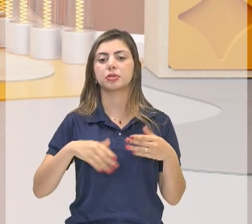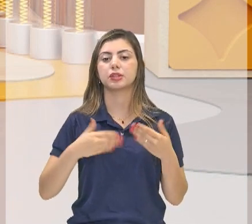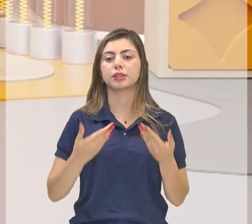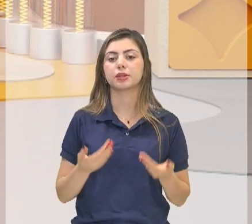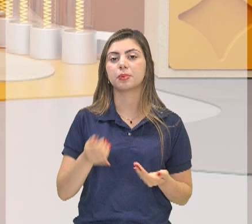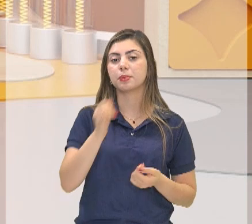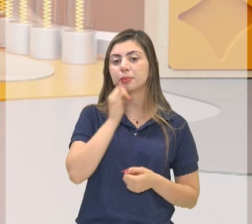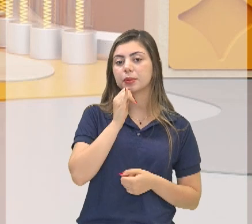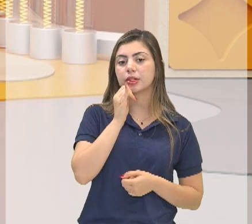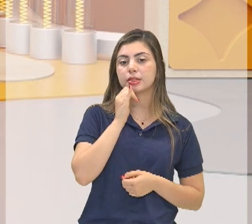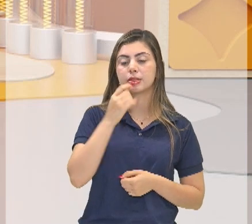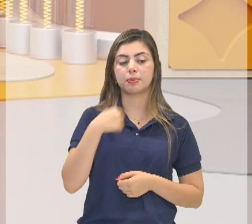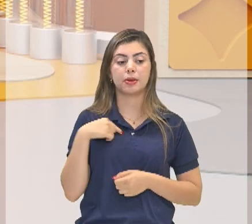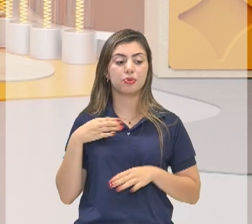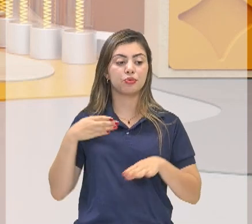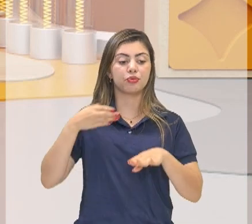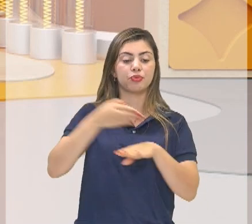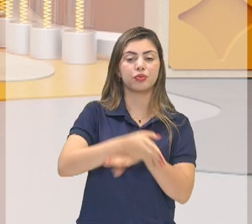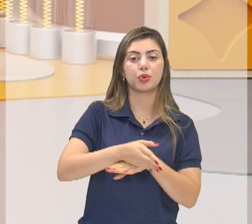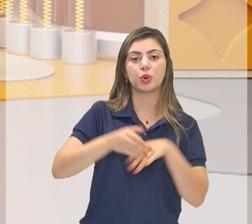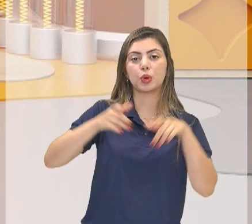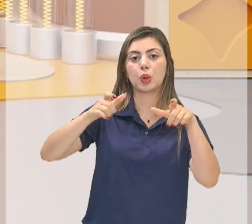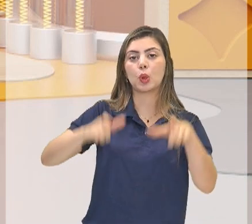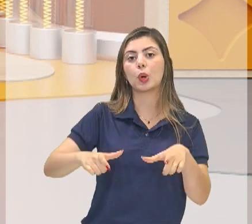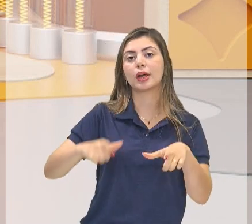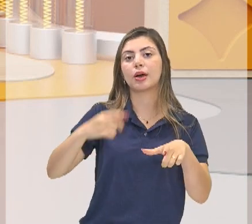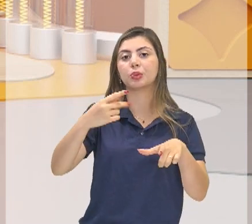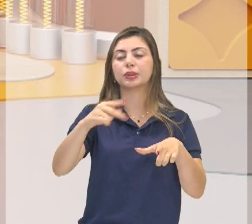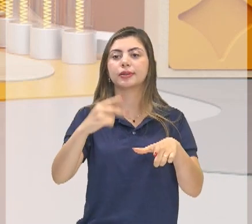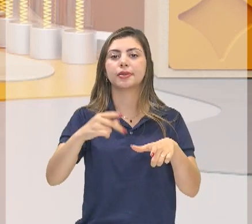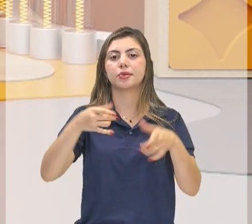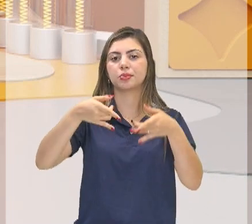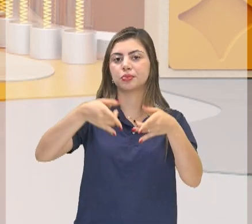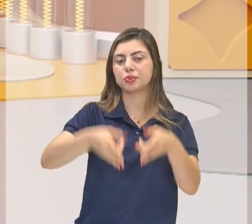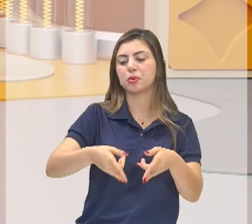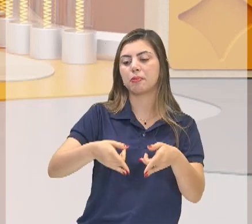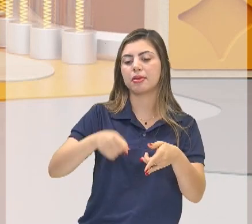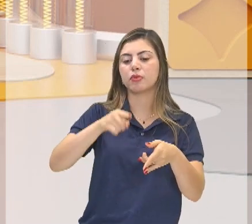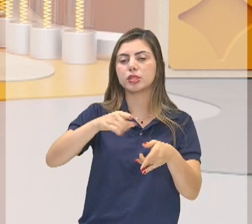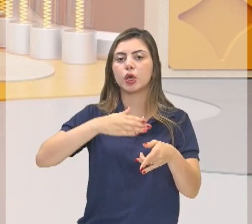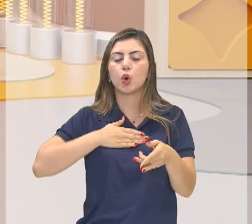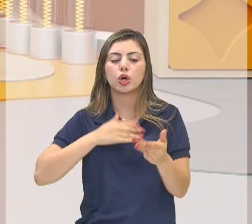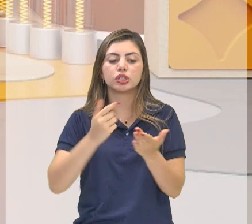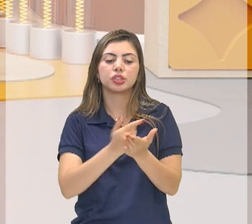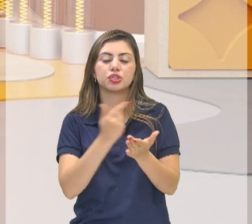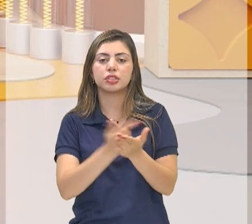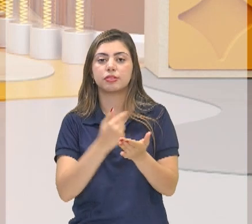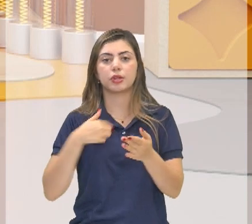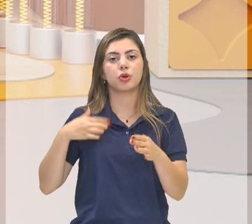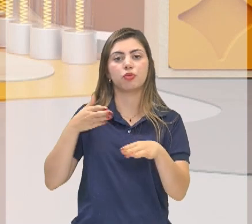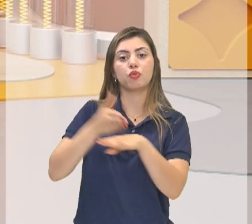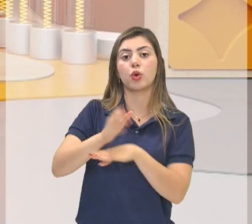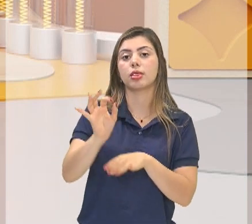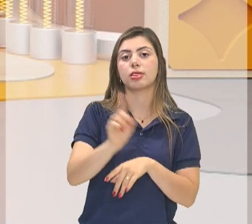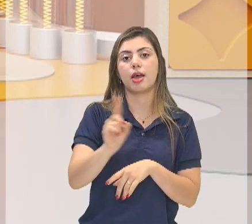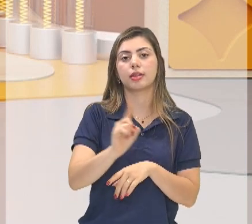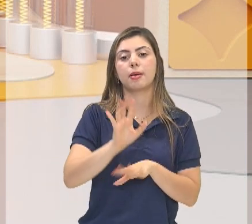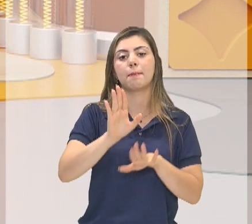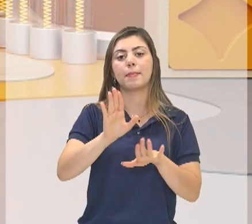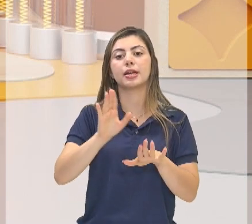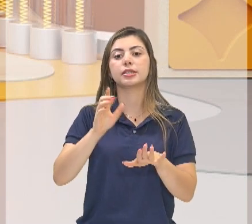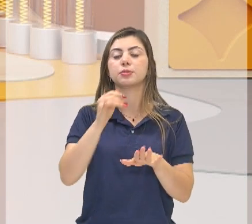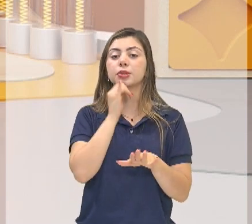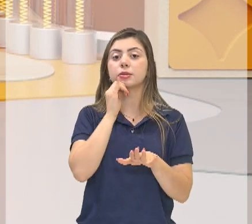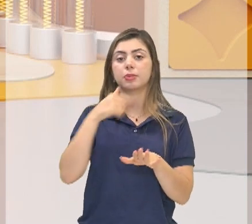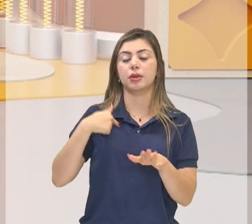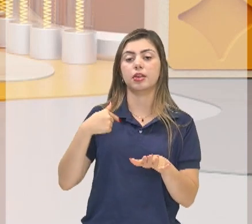de eu ir lá no seu quarto e ver quais são os livros que você gosta de ler, eu fosse e